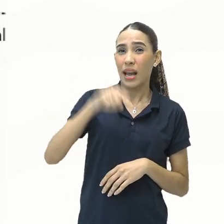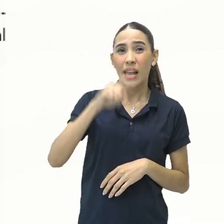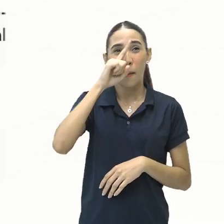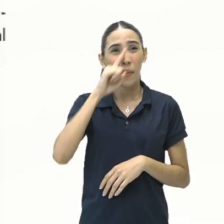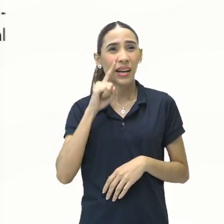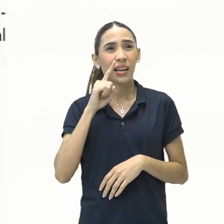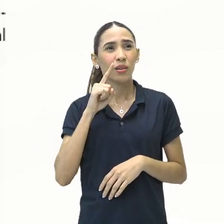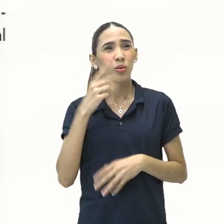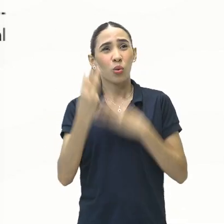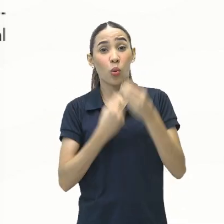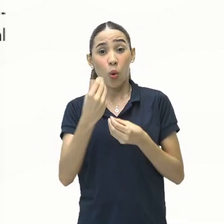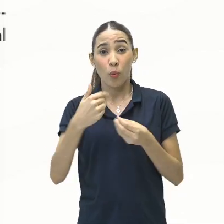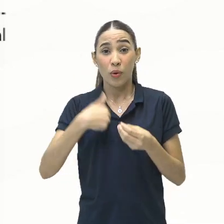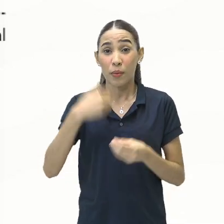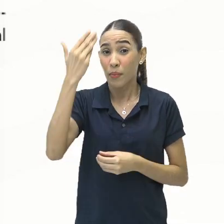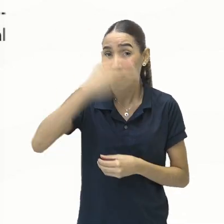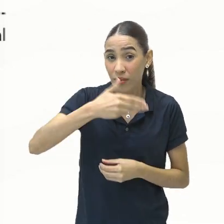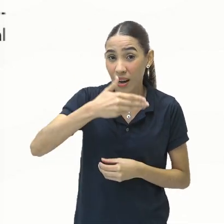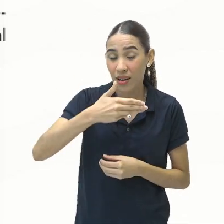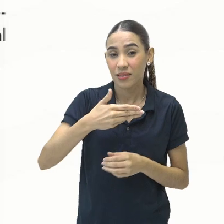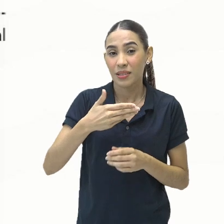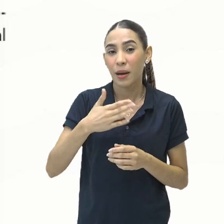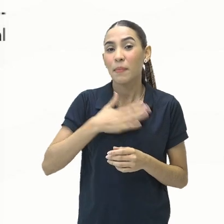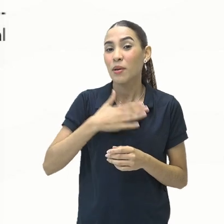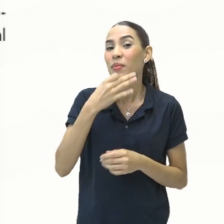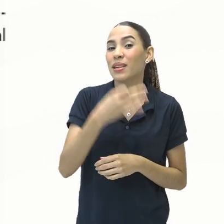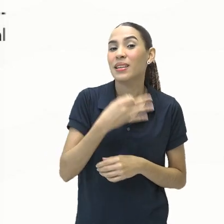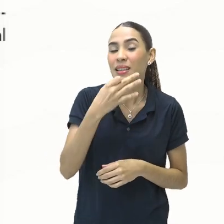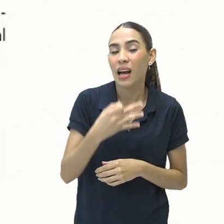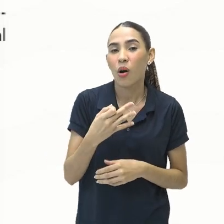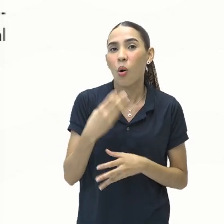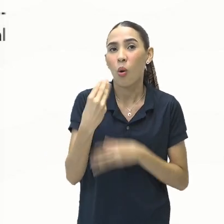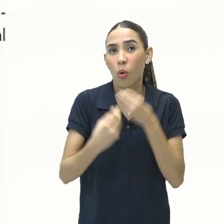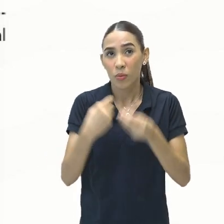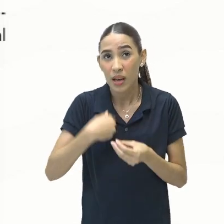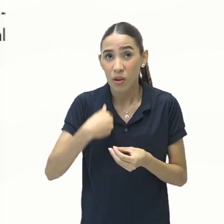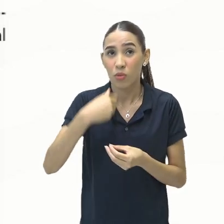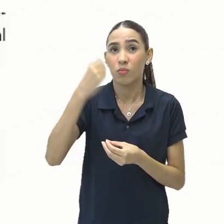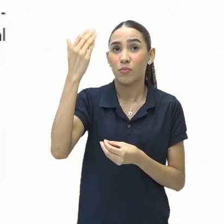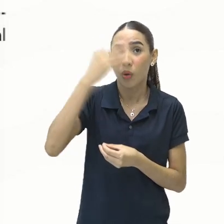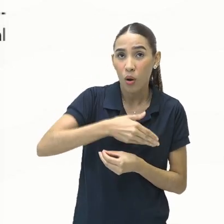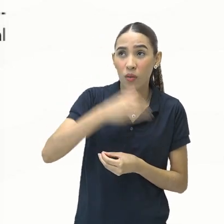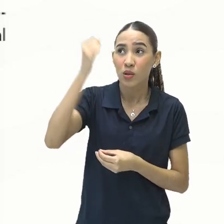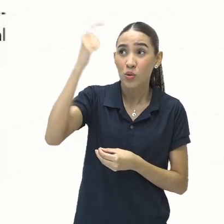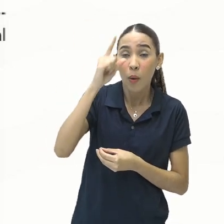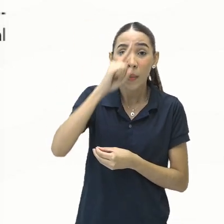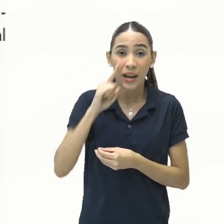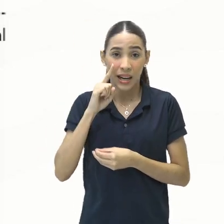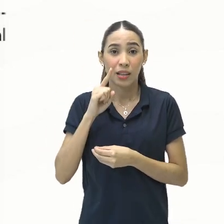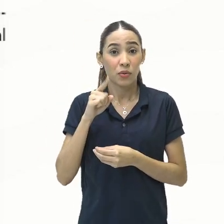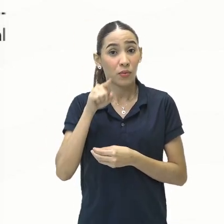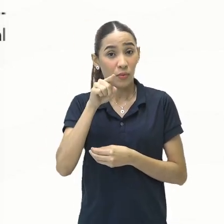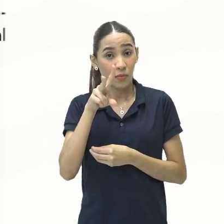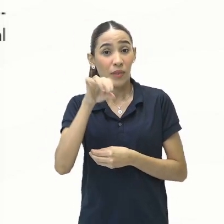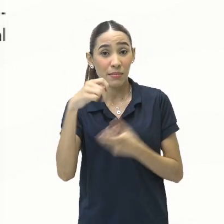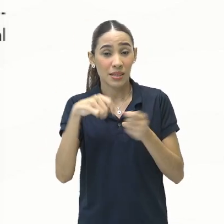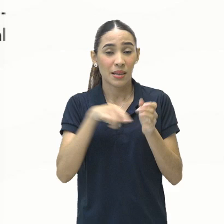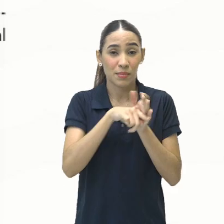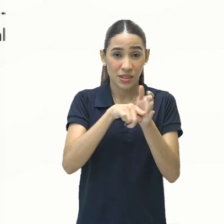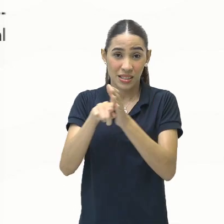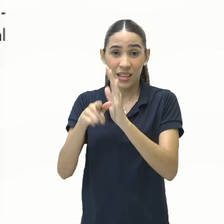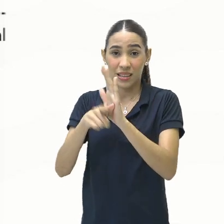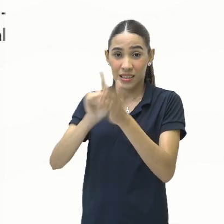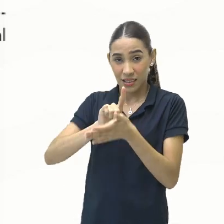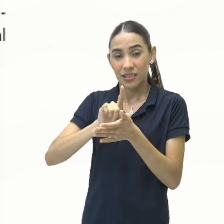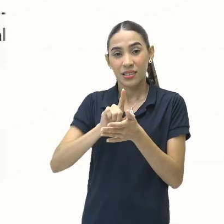Mas como é que eu vou provar? Esse é o meu ponto de vista. Como é que eu vou provar que esse sol é amarelo? Você vai ter que buscar essas provas, né? E